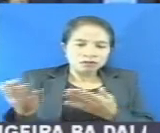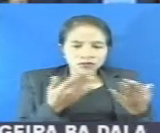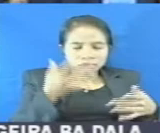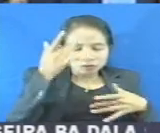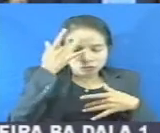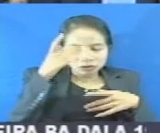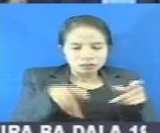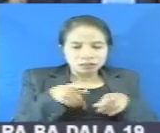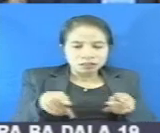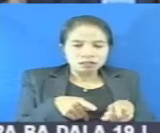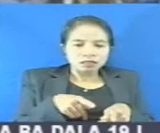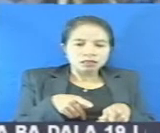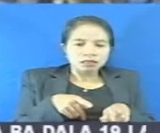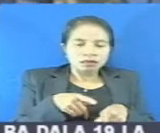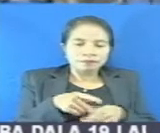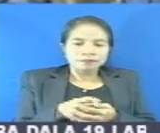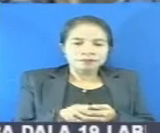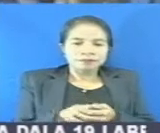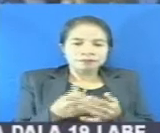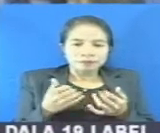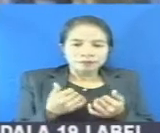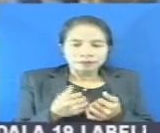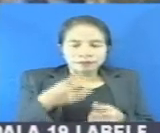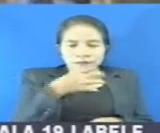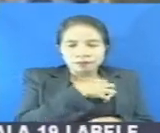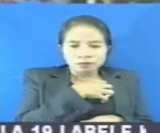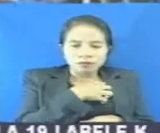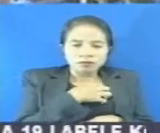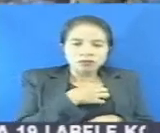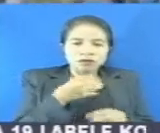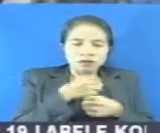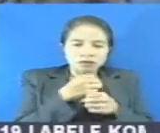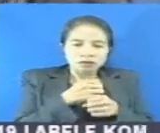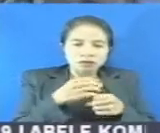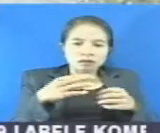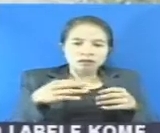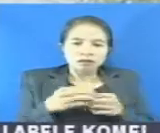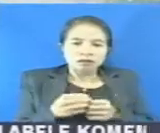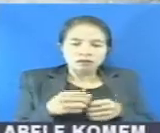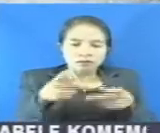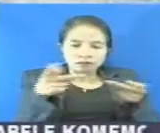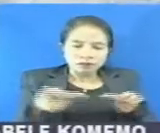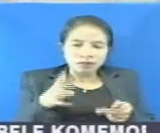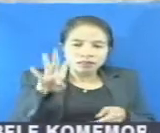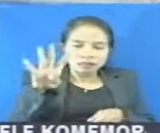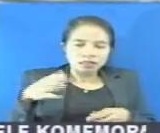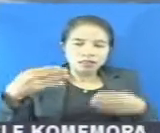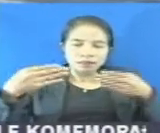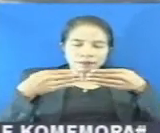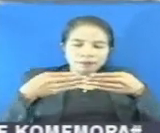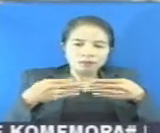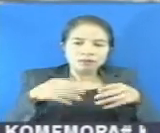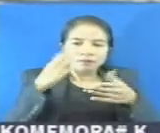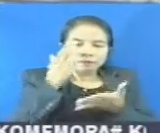bai itene komunidade ne let oras ne PNTL instala na posto hat i a linha fronteriza onde prevene